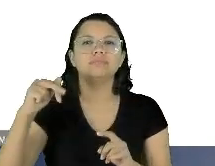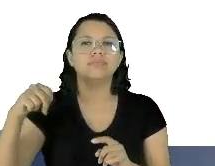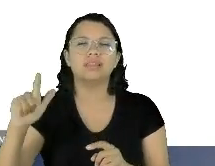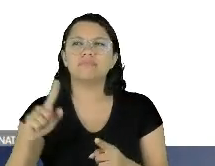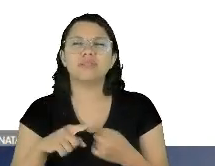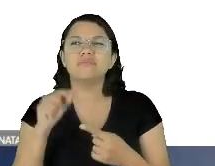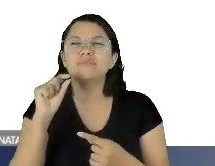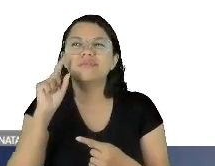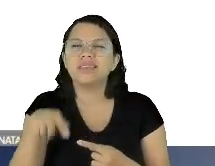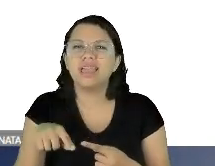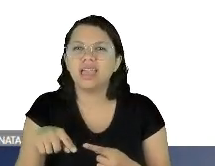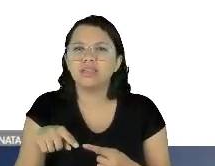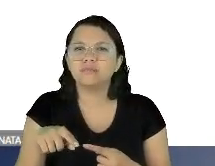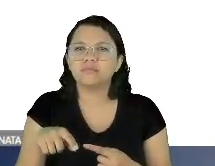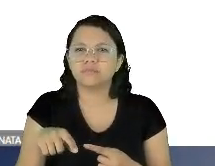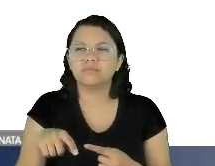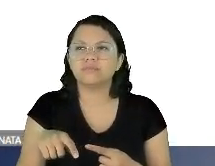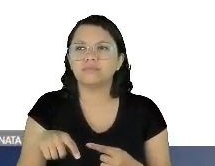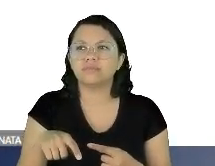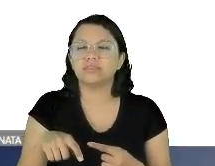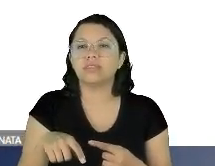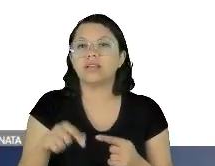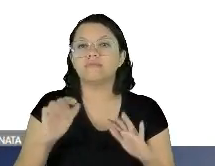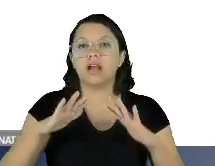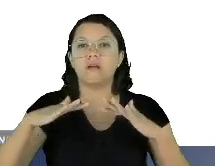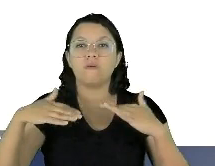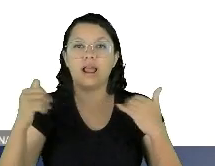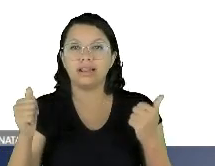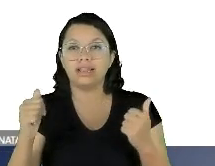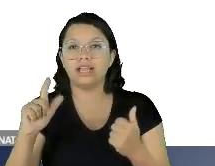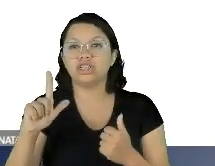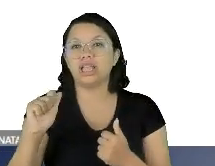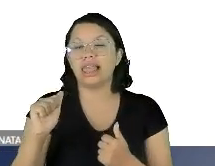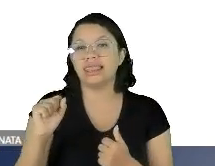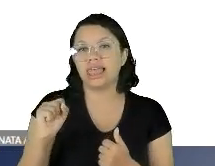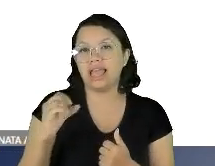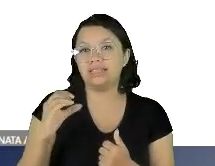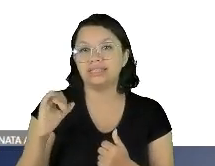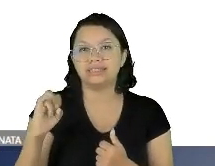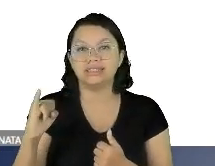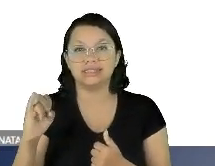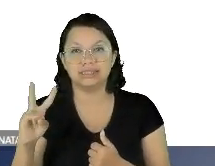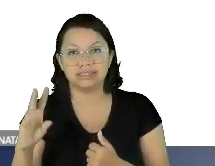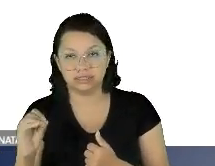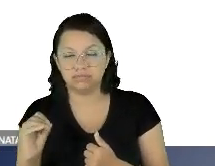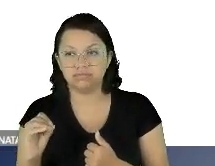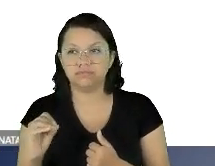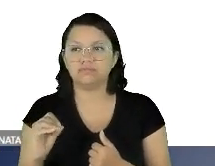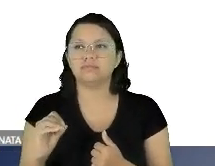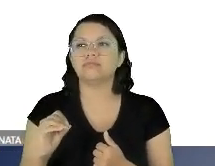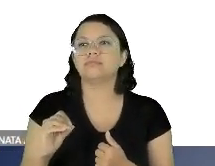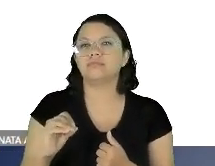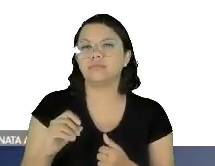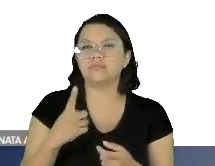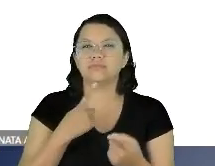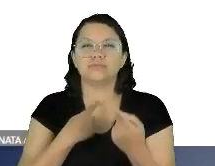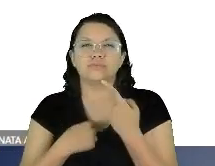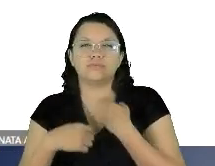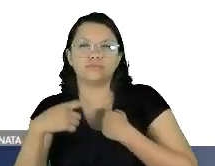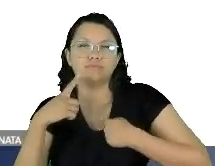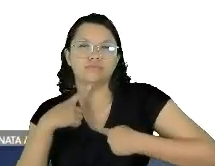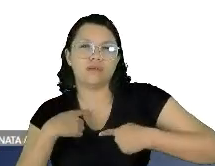contas? É um caráter ou qualidade de lascivo, segundo o dicionário Michaelis. Luxúria,